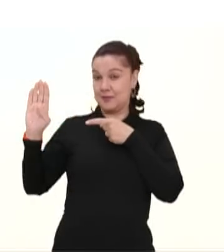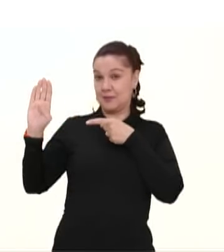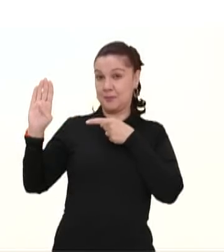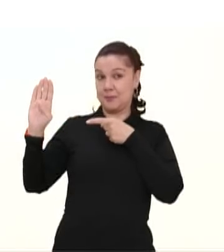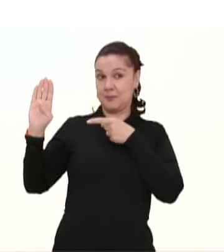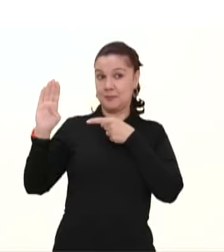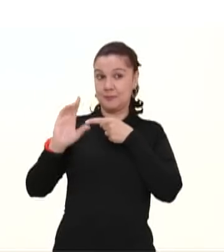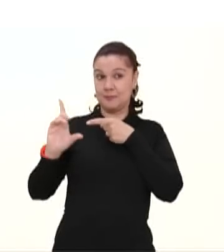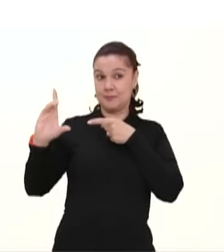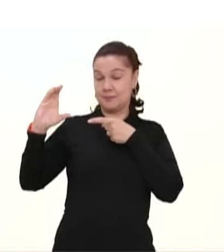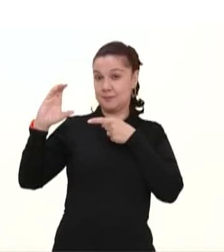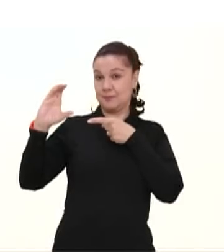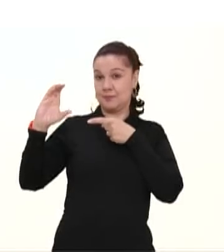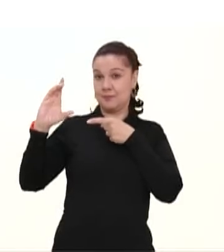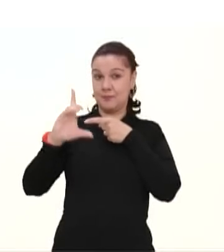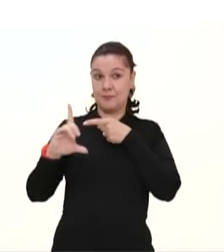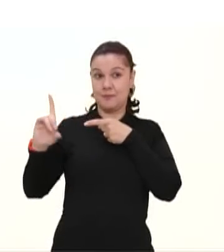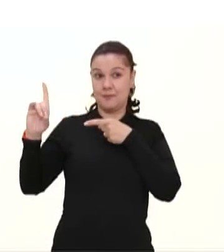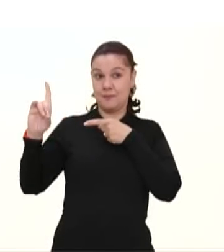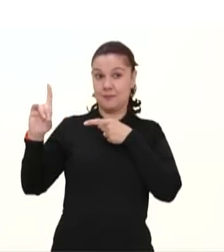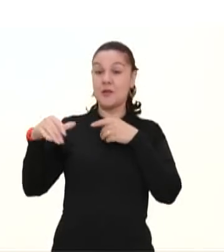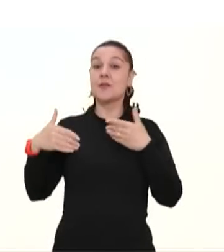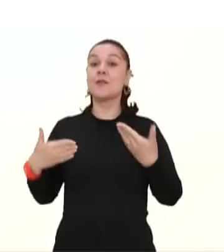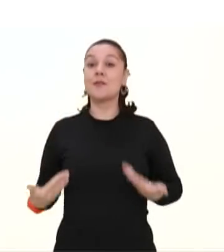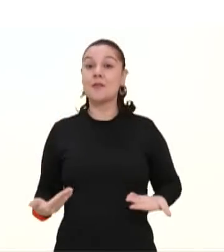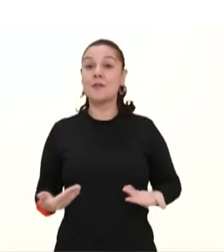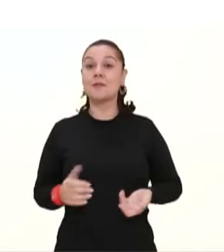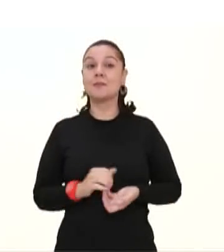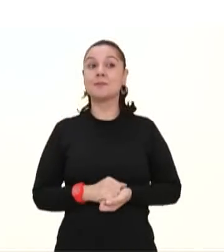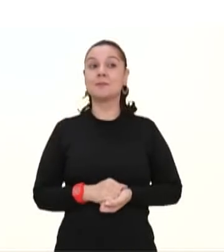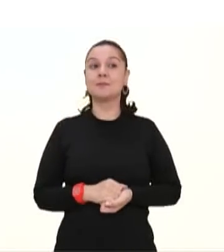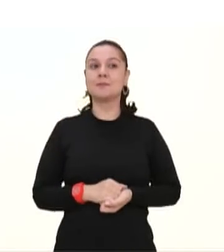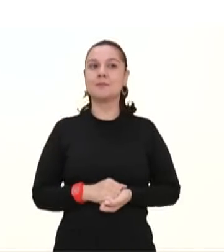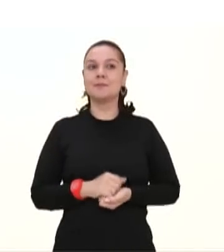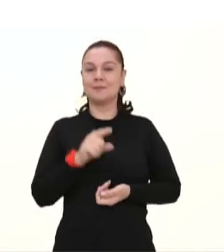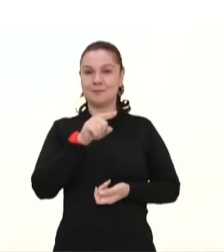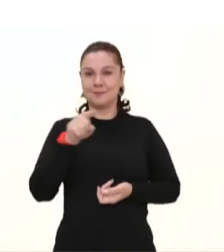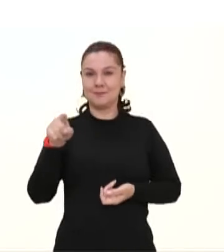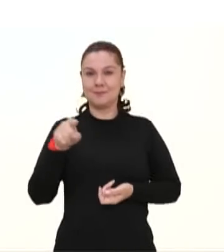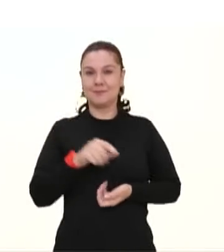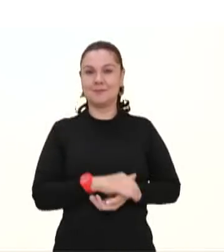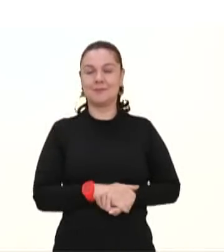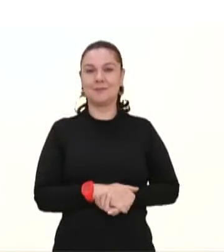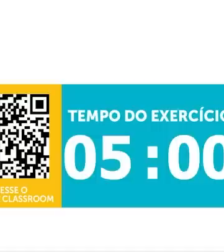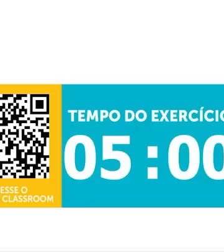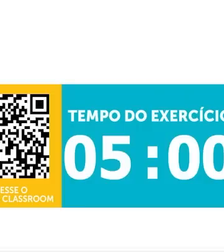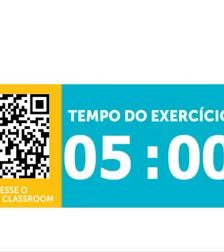as metamórficas, as ígneas ou as magmáticas? Agora é com vocês.